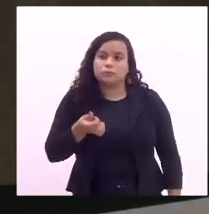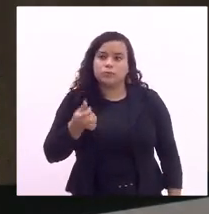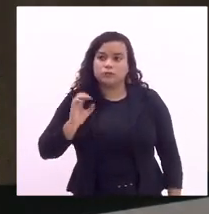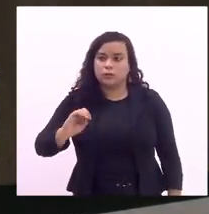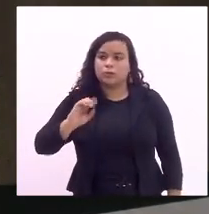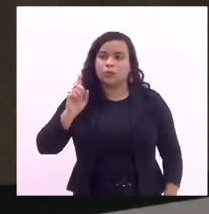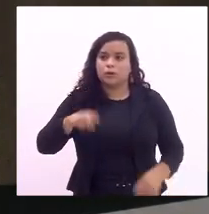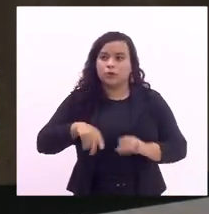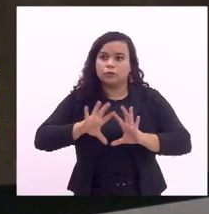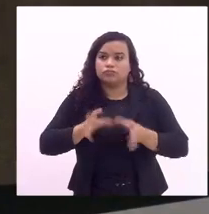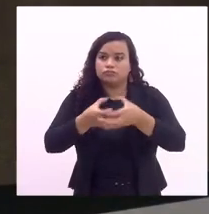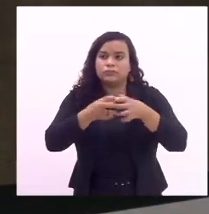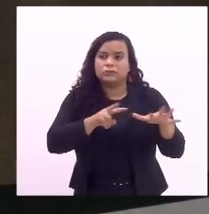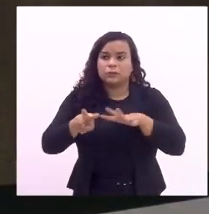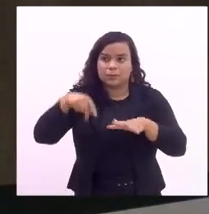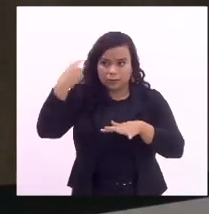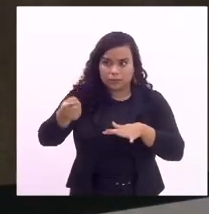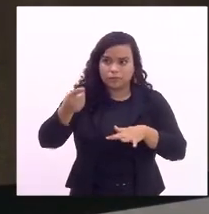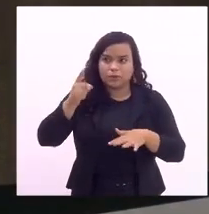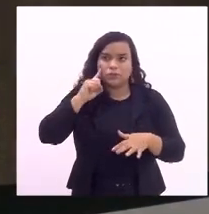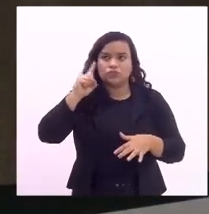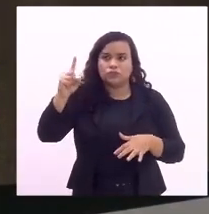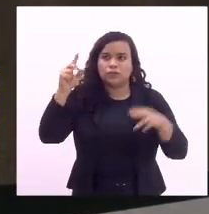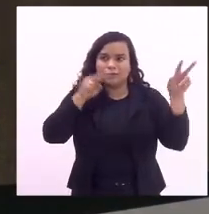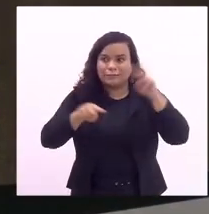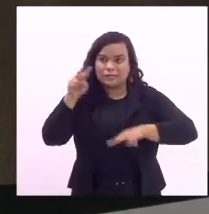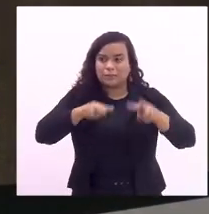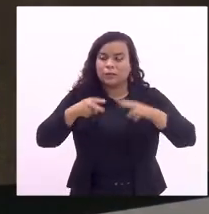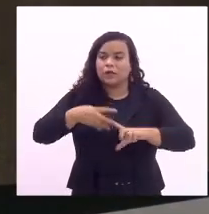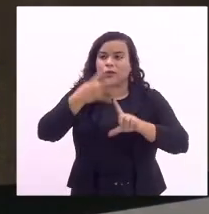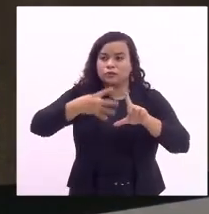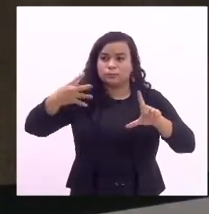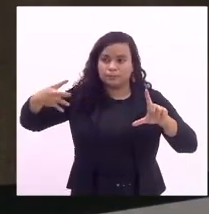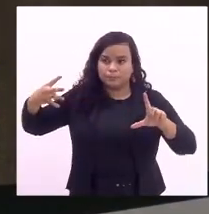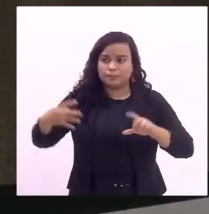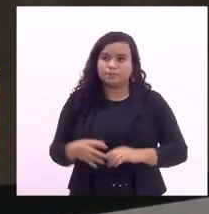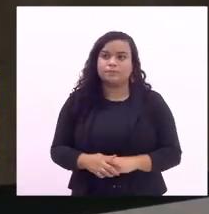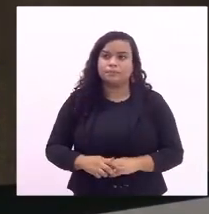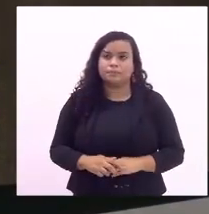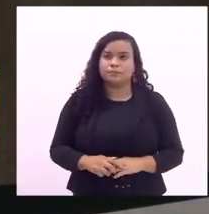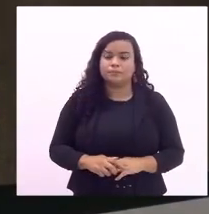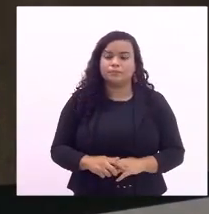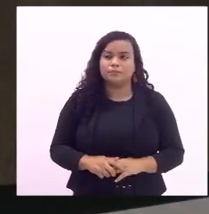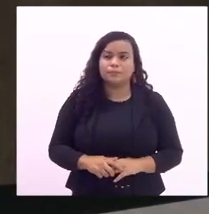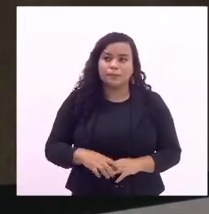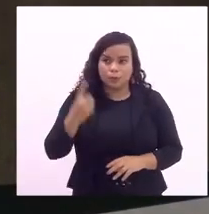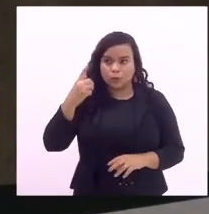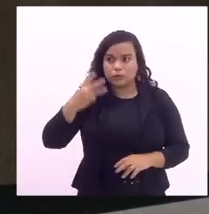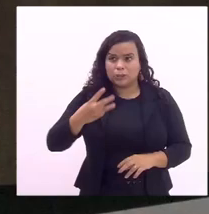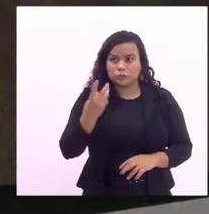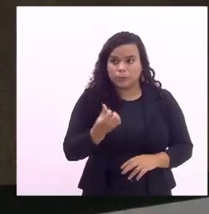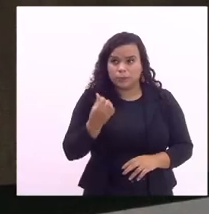É um conjunto que semana que vem é dia da visibilidade LGBT. Então,